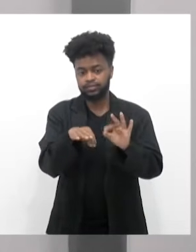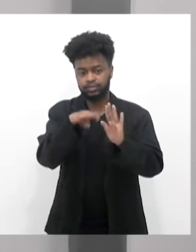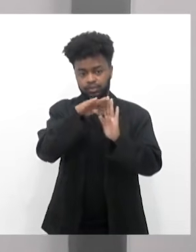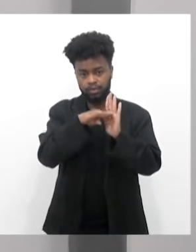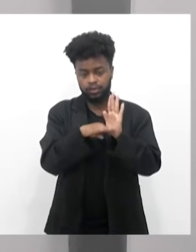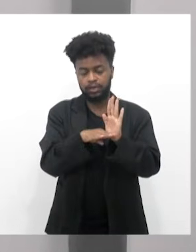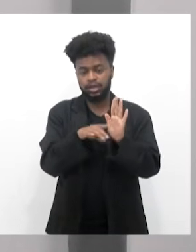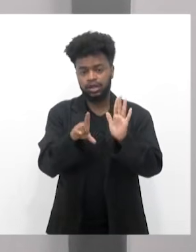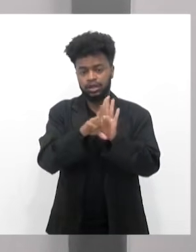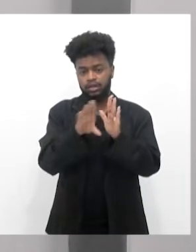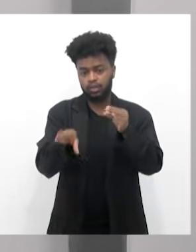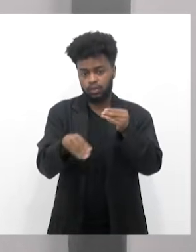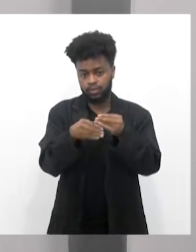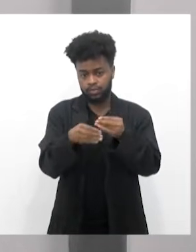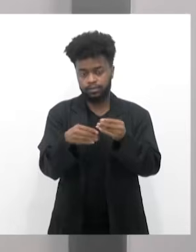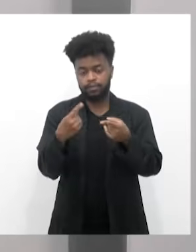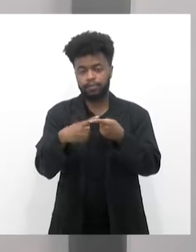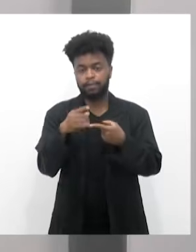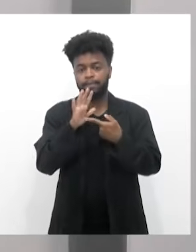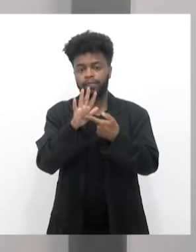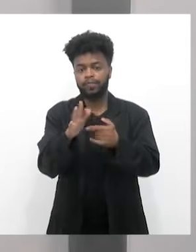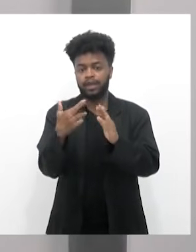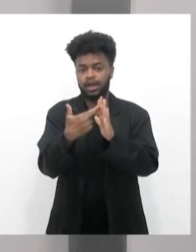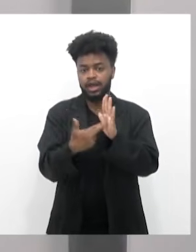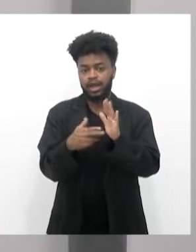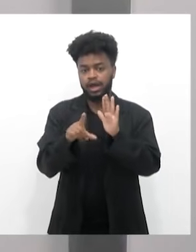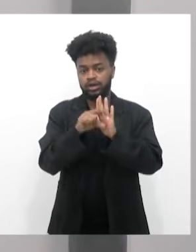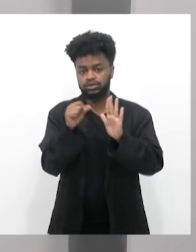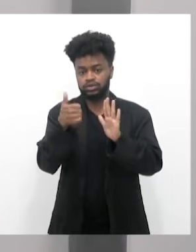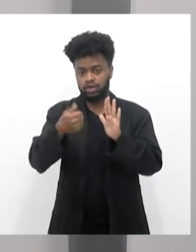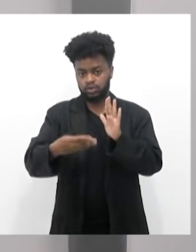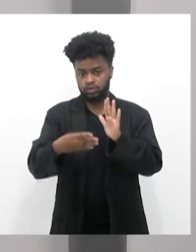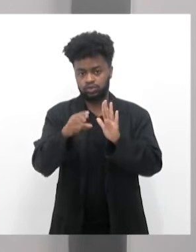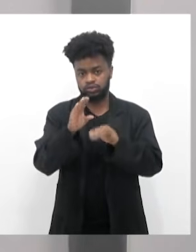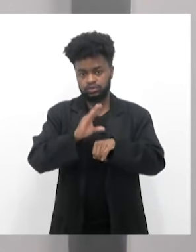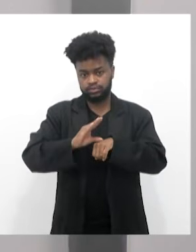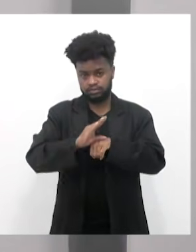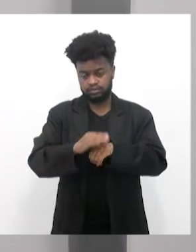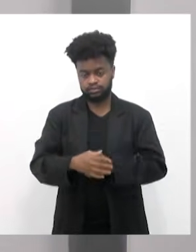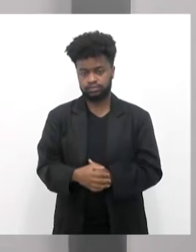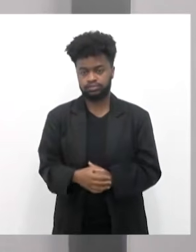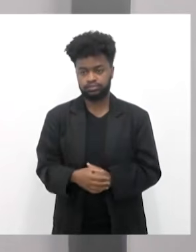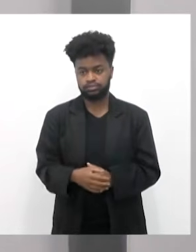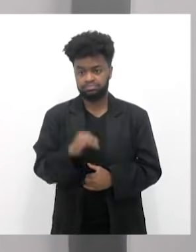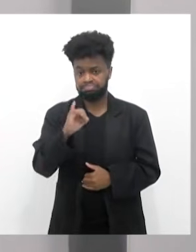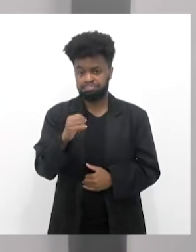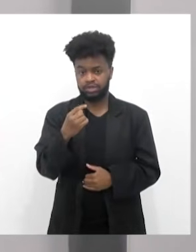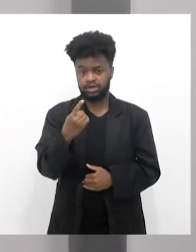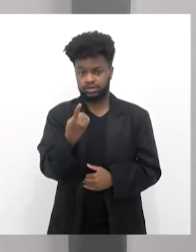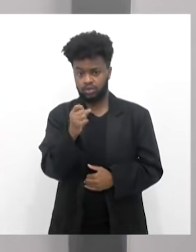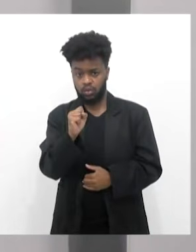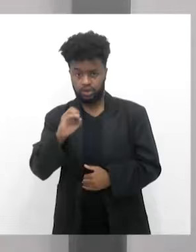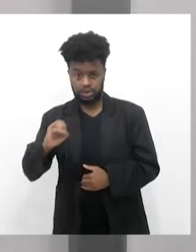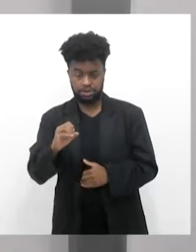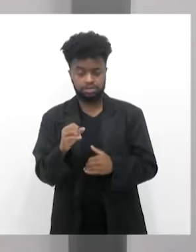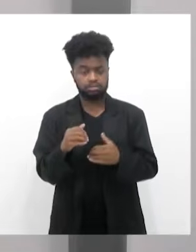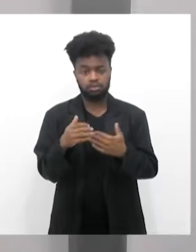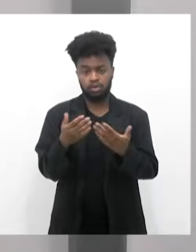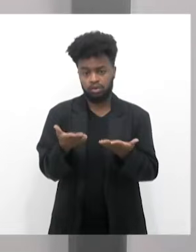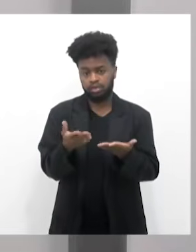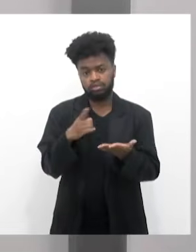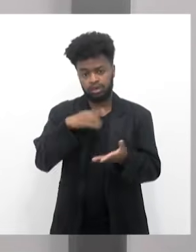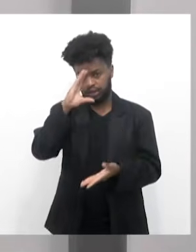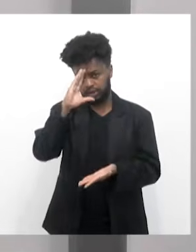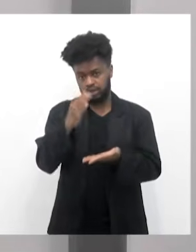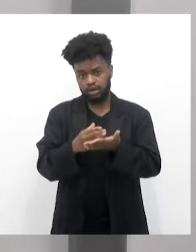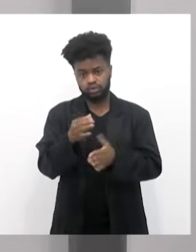da lei complementar que estabelece regras ao artigo 14 da Constituição. Se é 180, aí entra a tese jurídica